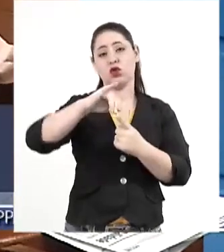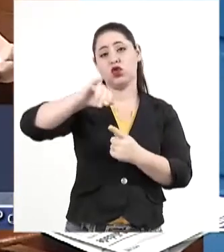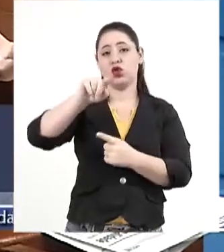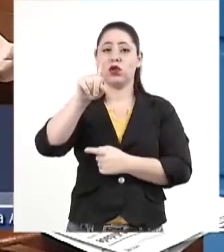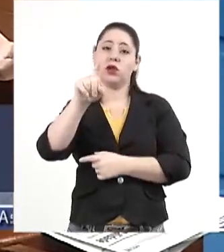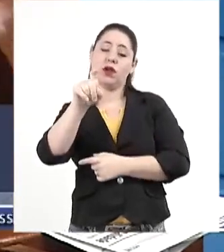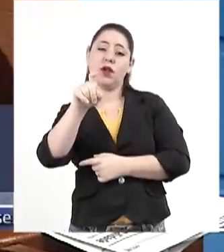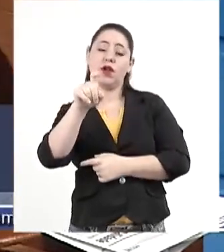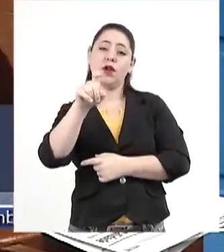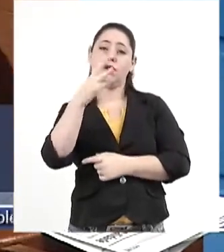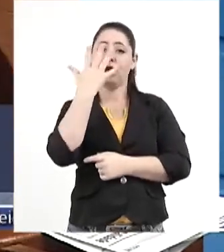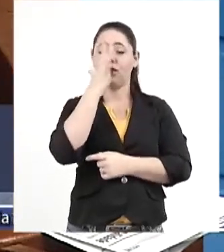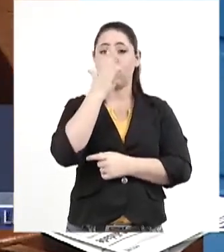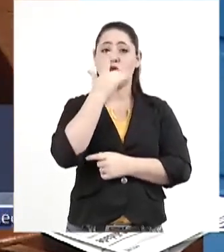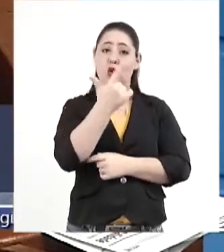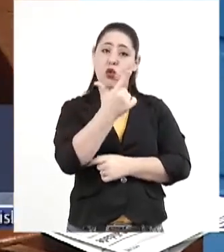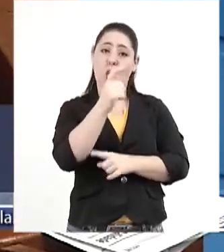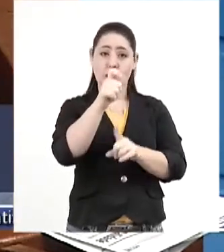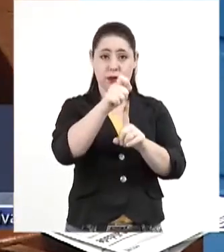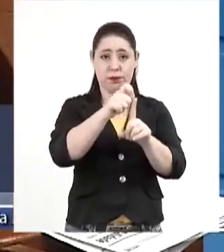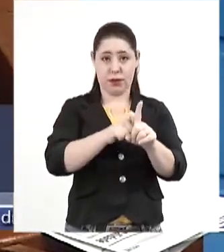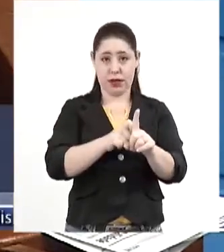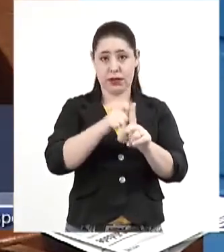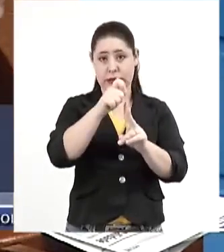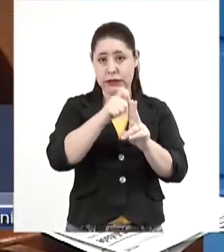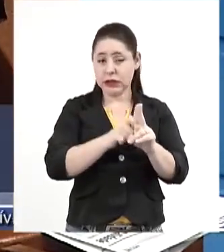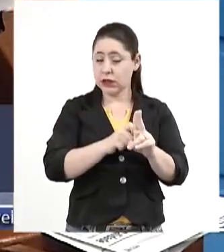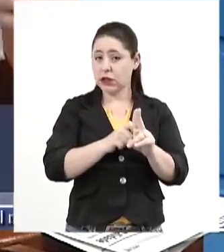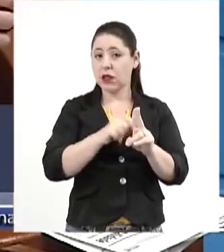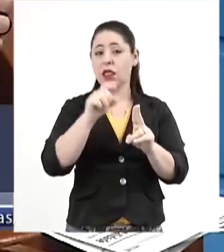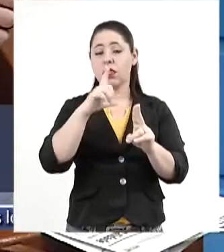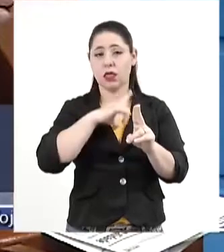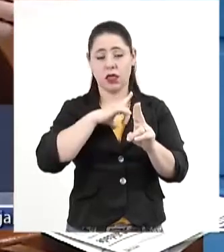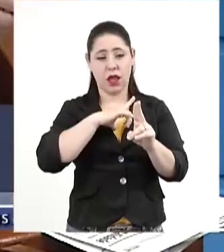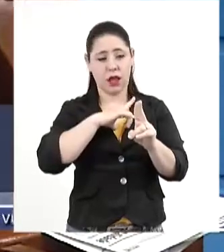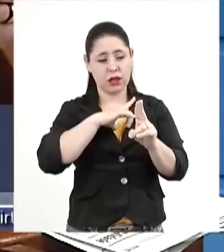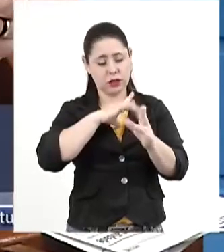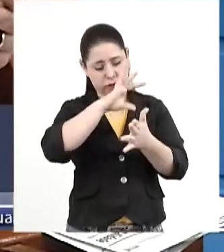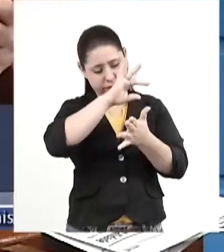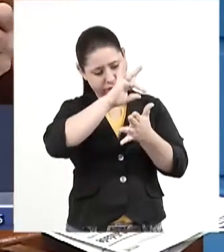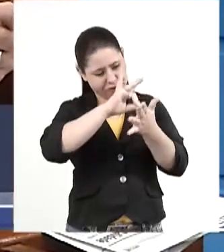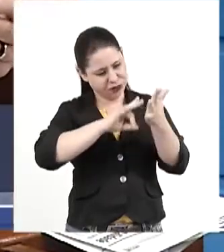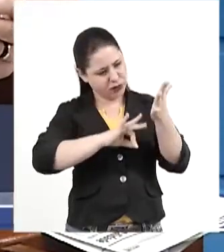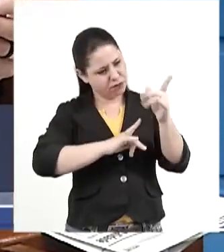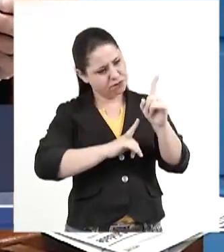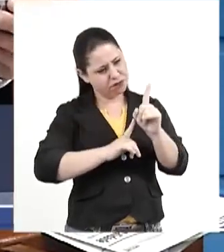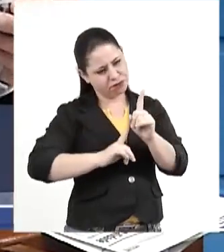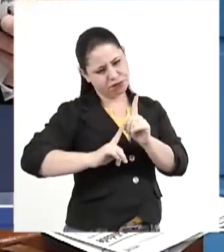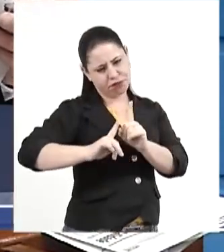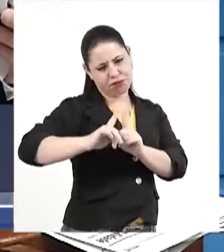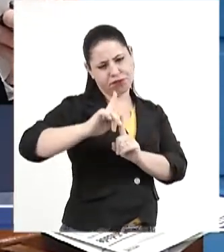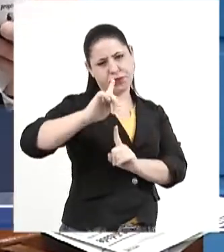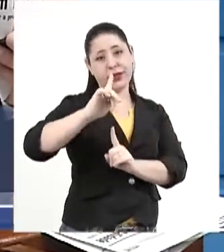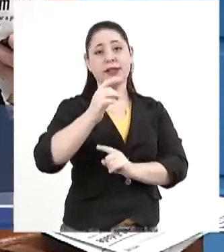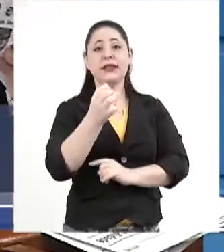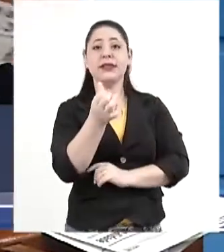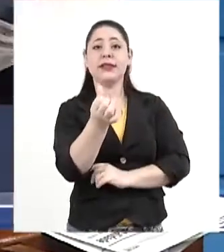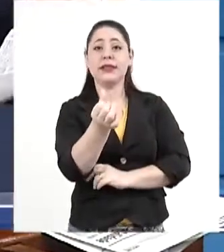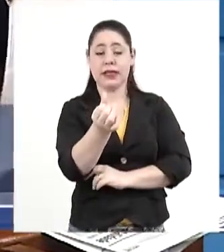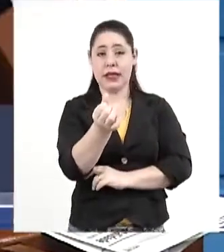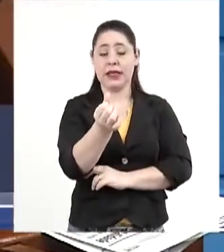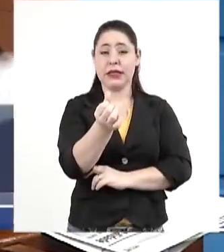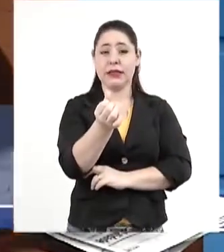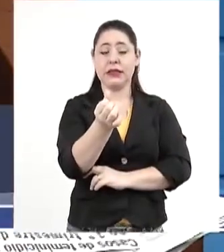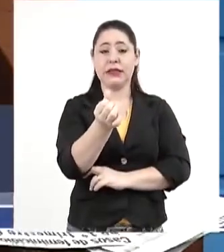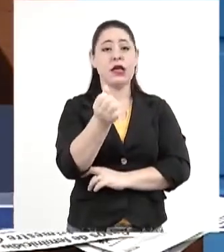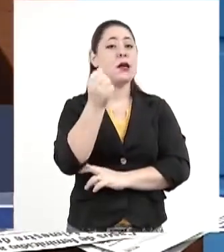fevereiro. 2 meses, nós já temos registrado aqui no Mato Grosso do Sul 6 casos